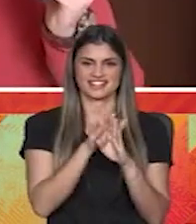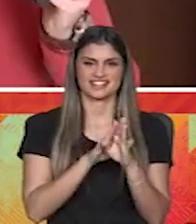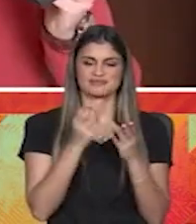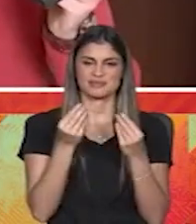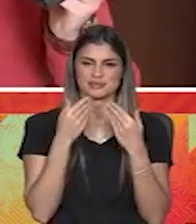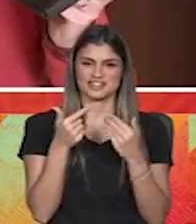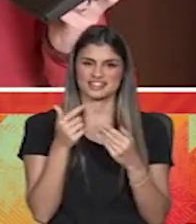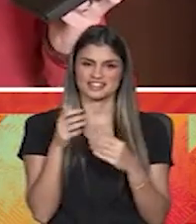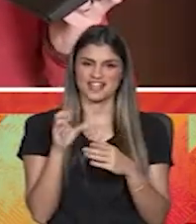obrigada tia agora beijinho